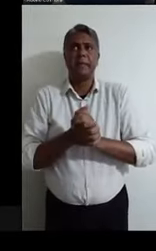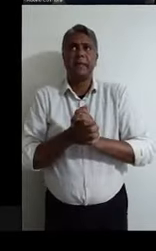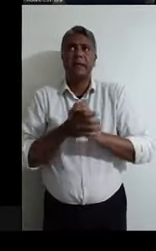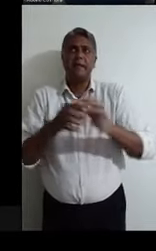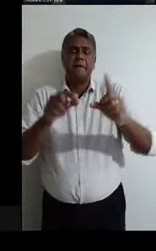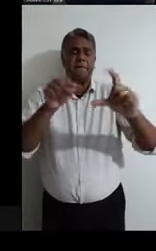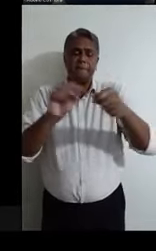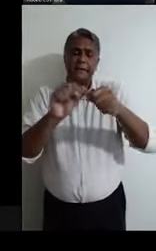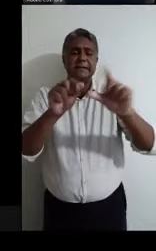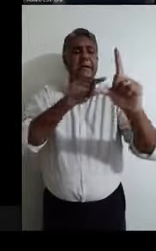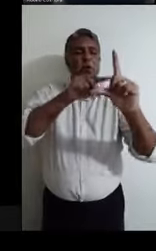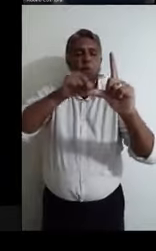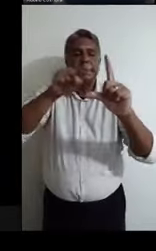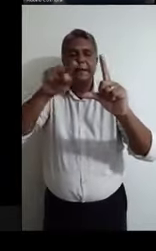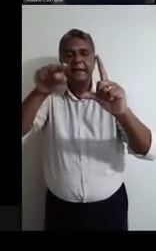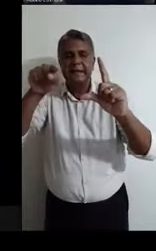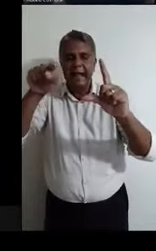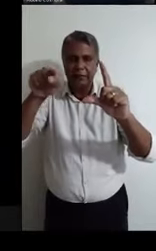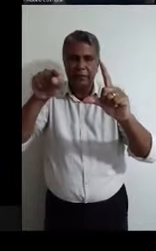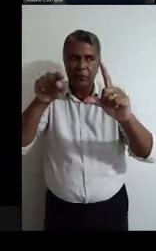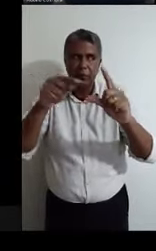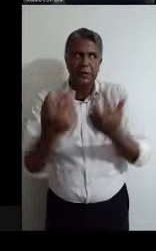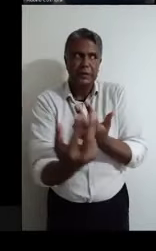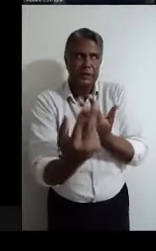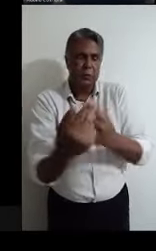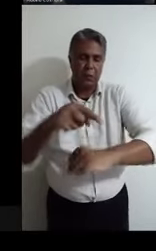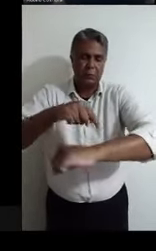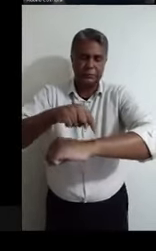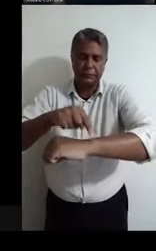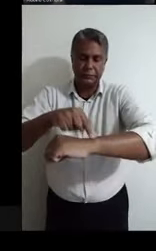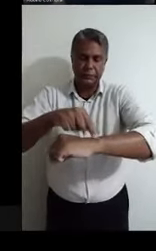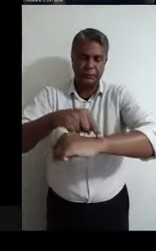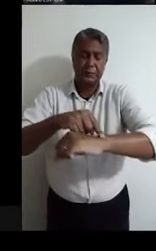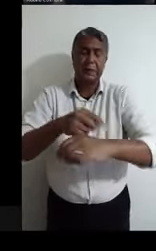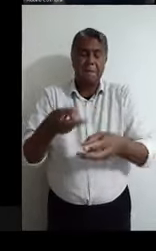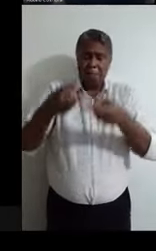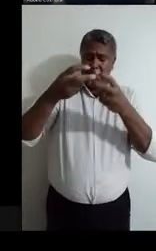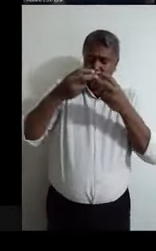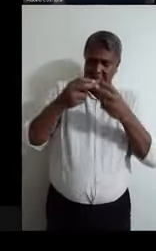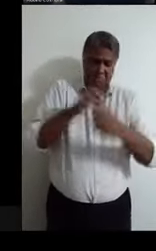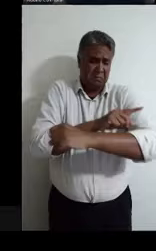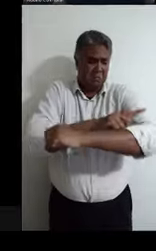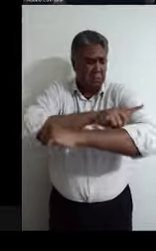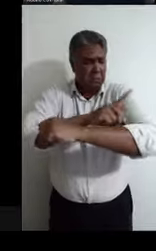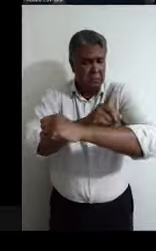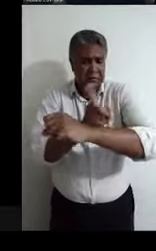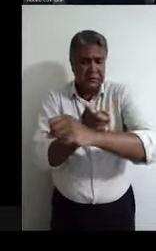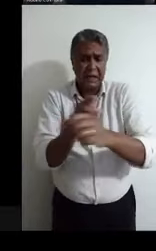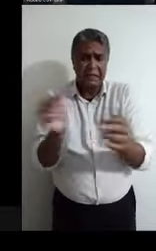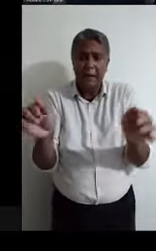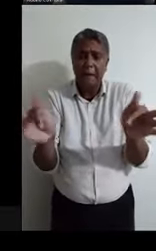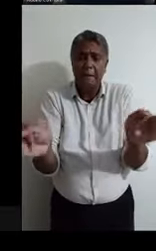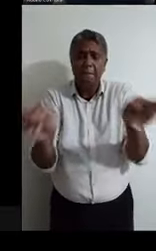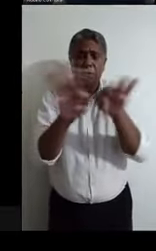velocidade em função do tempo. Uma vez que nós já conseguimos construir a equação da velocidade, nós percebemos que a velocidade em função do tempo é uma